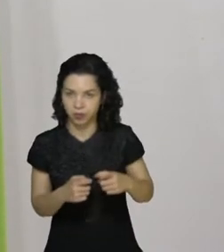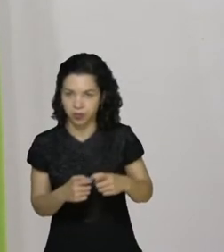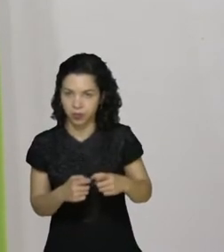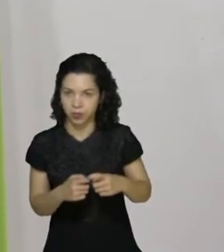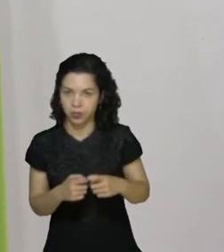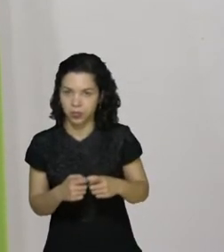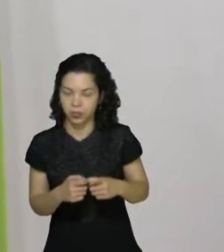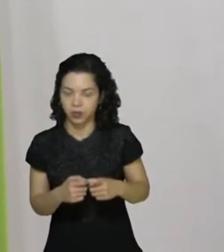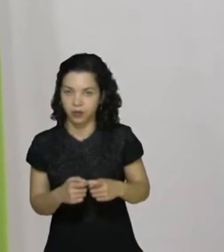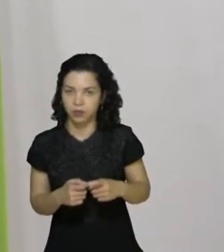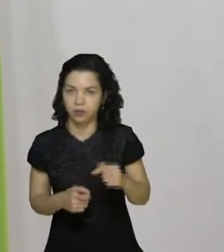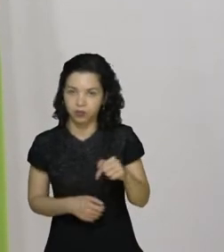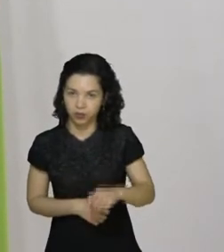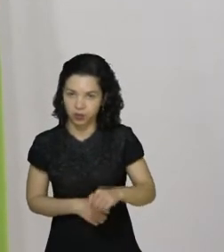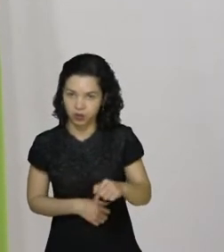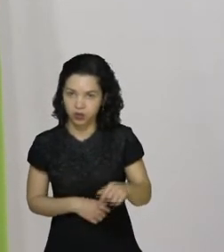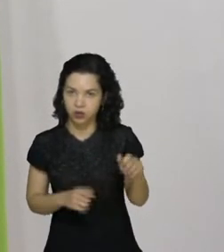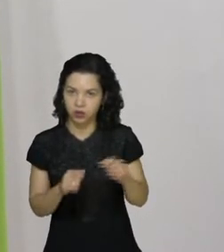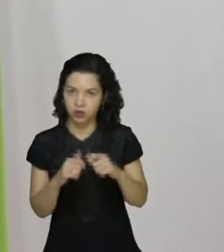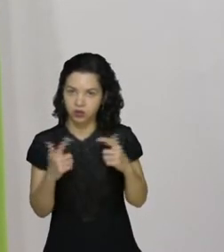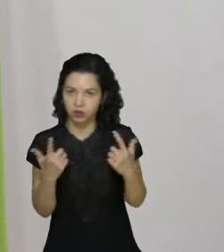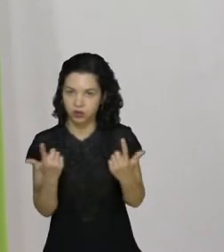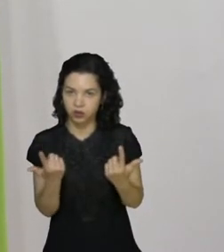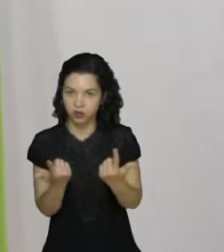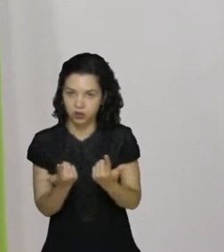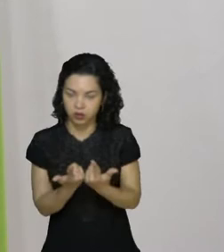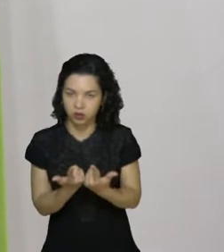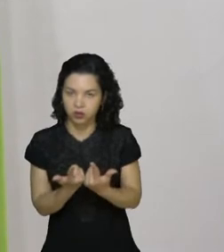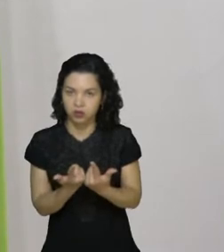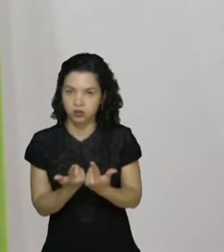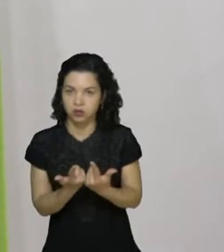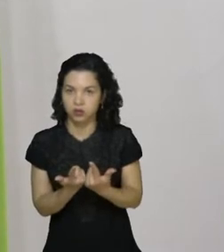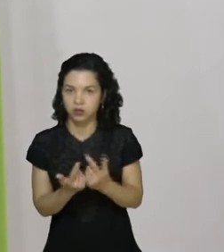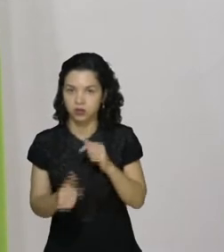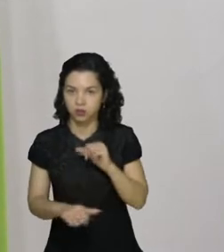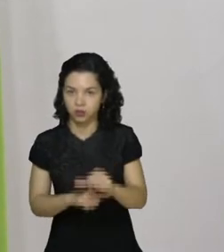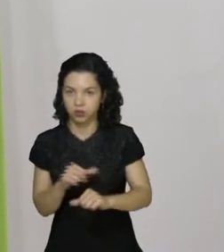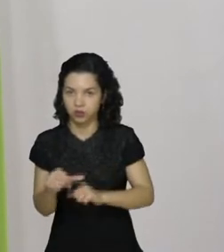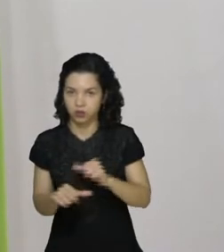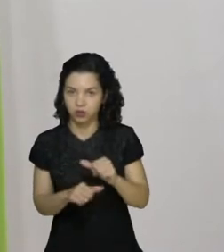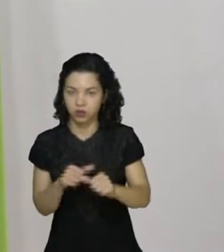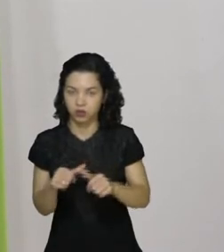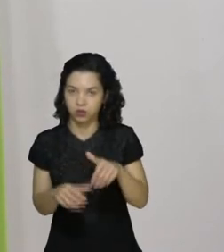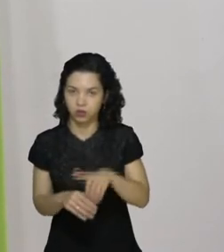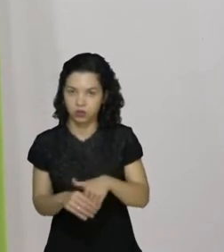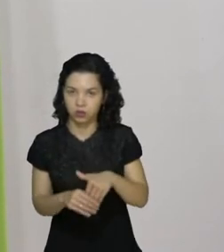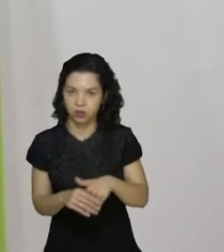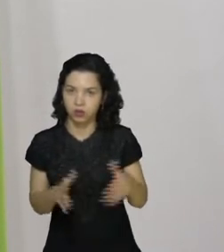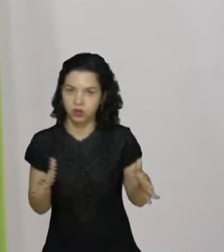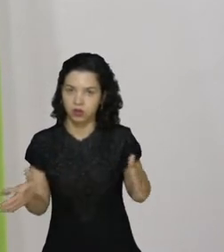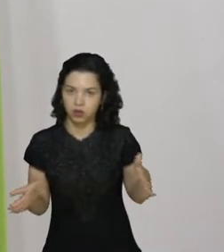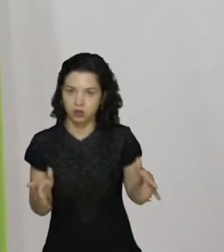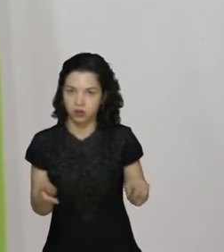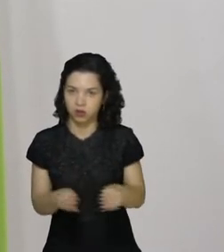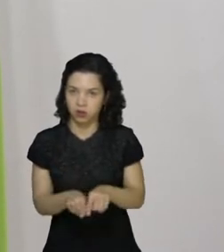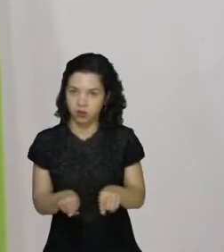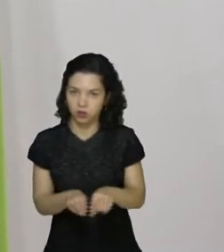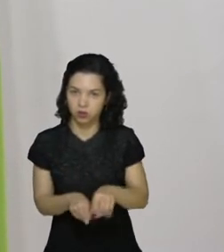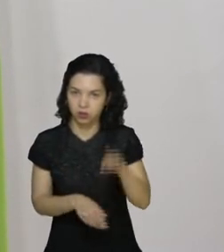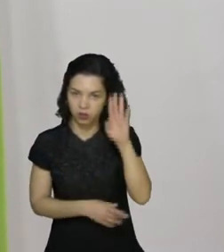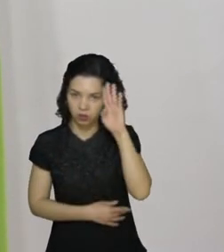aqui na Assembleia Legislativa para transformar o meu mandato também e principalmente